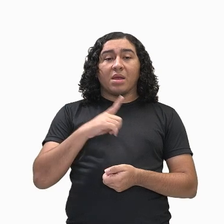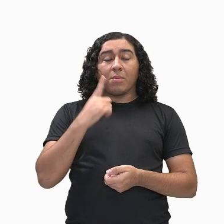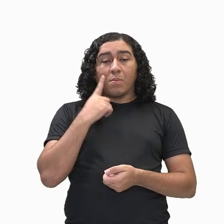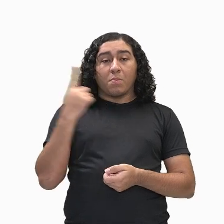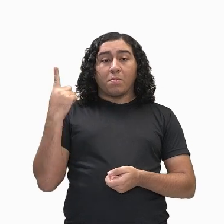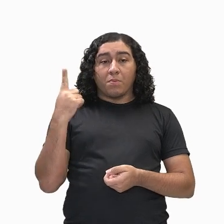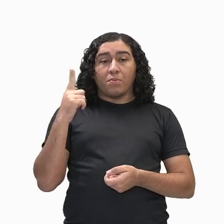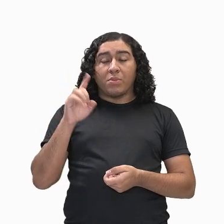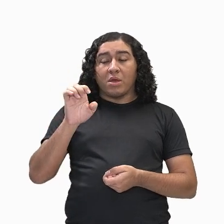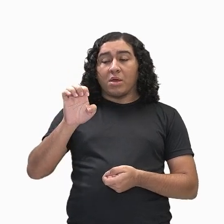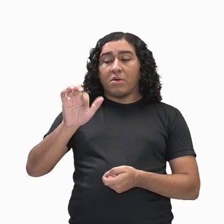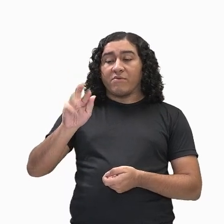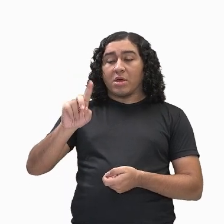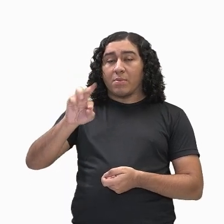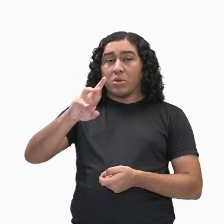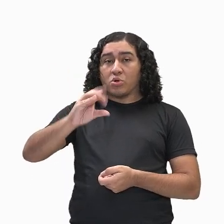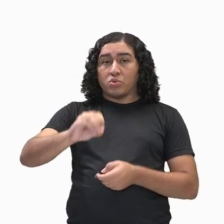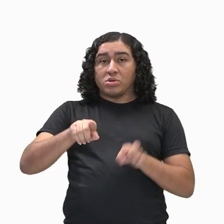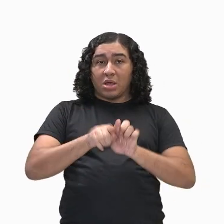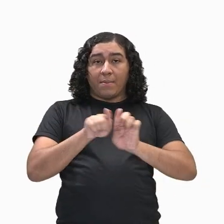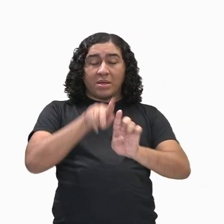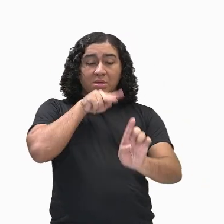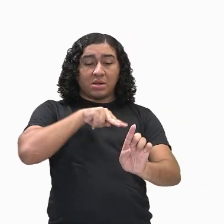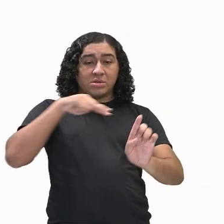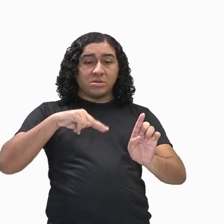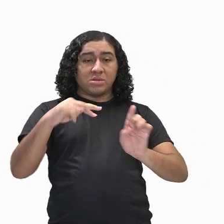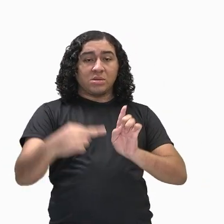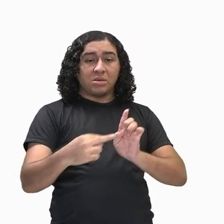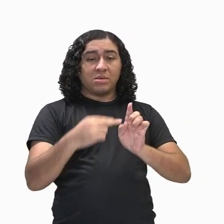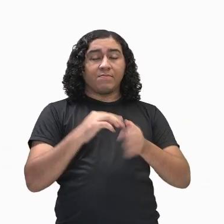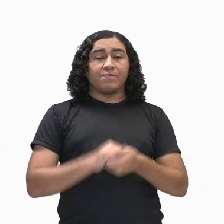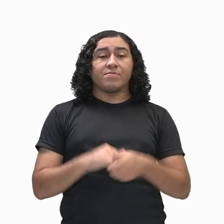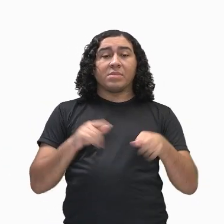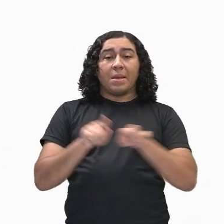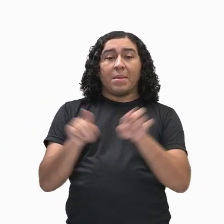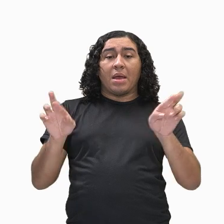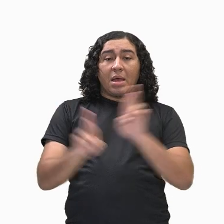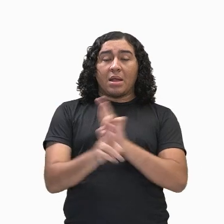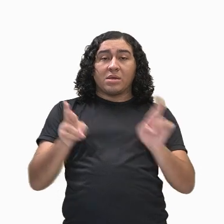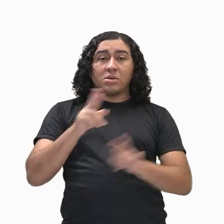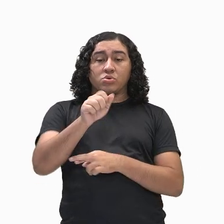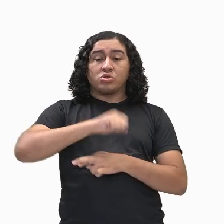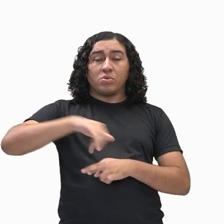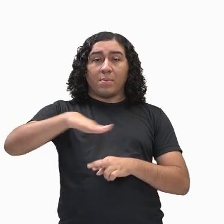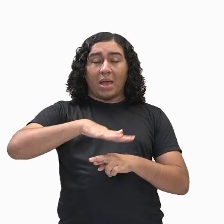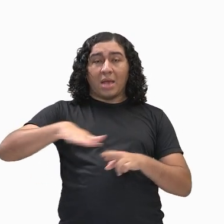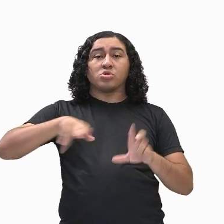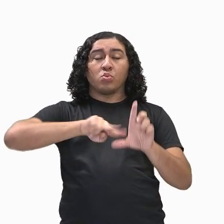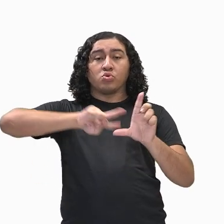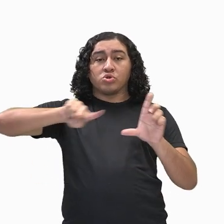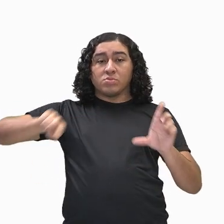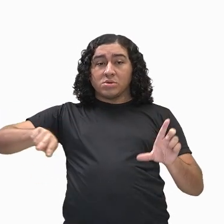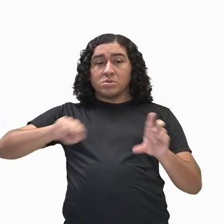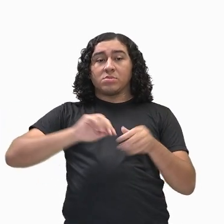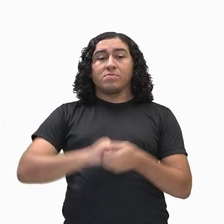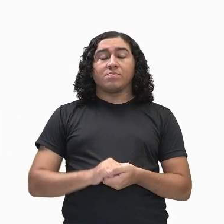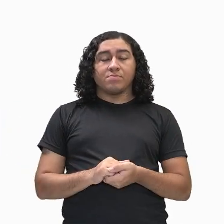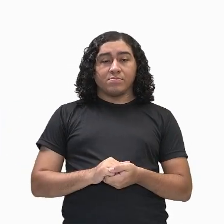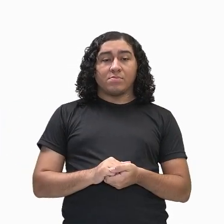obras tridimensionais, relação da obra com o espaço multimídia, linguagens com o